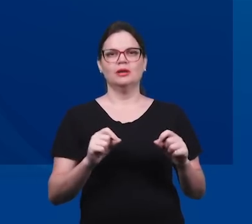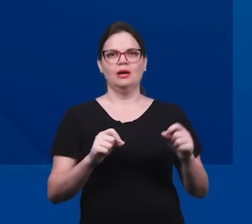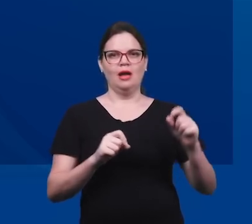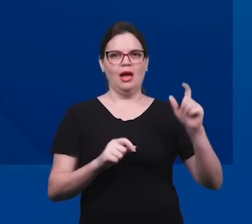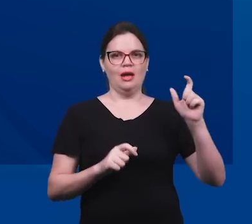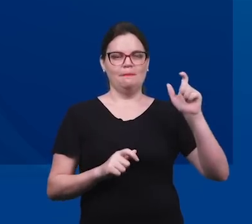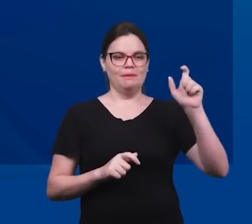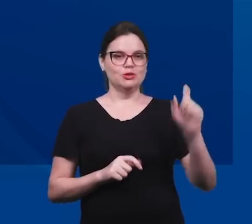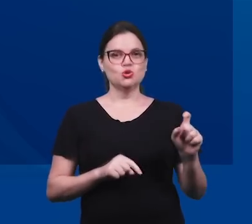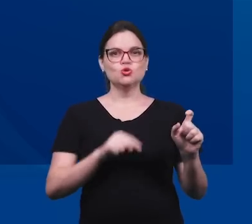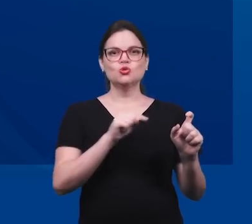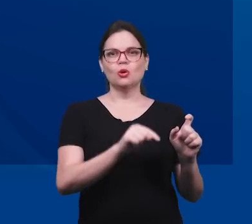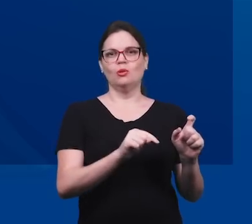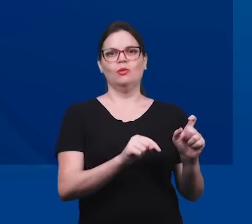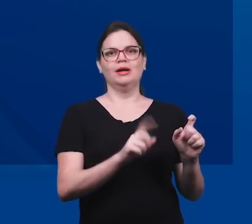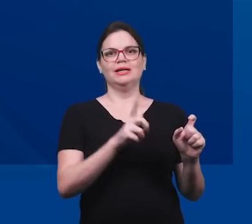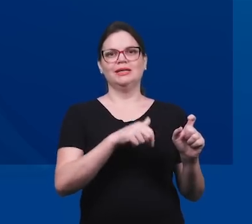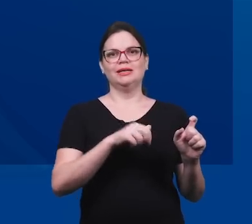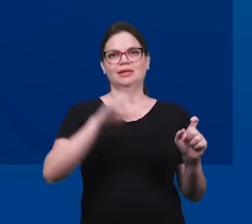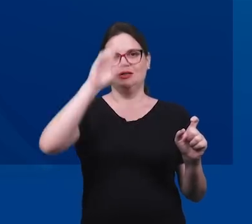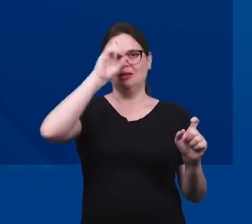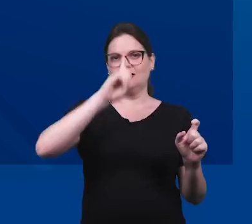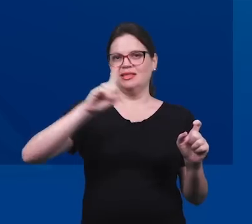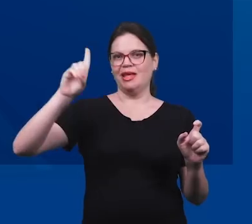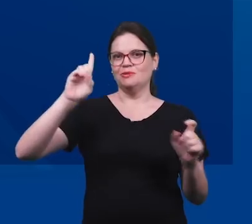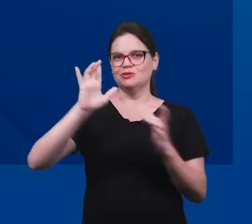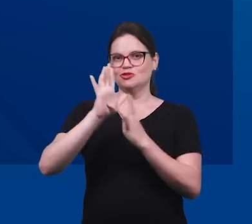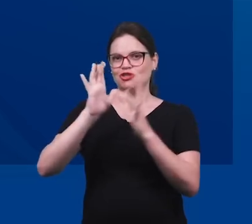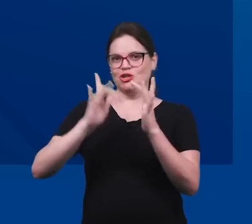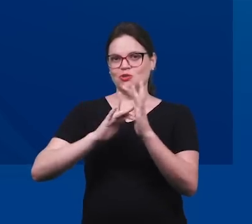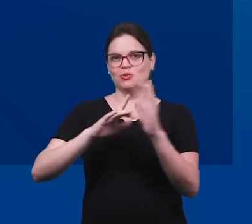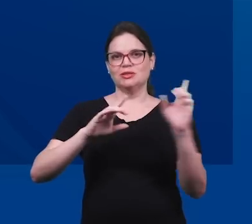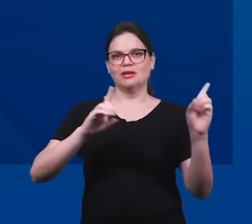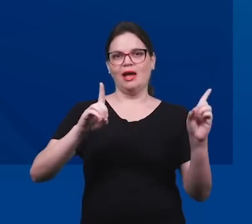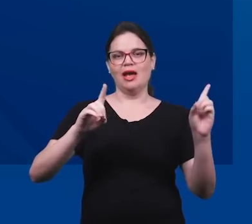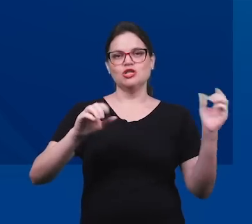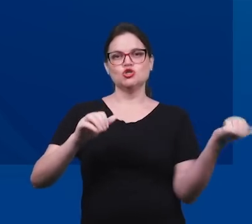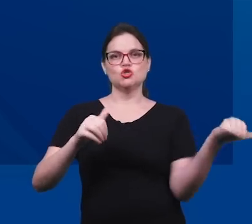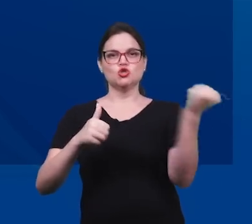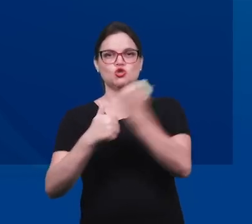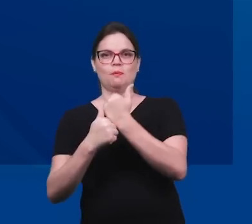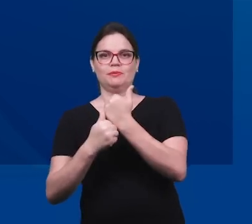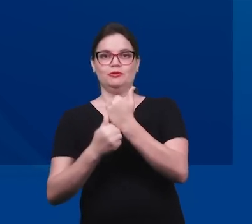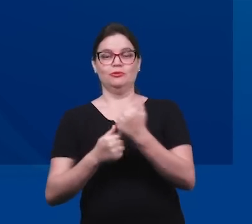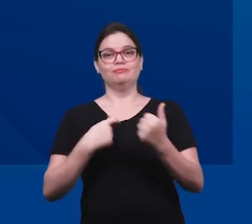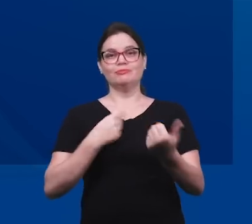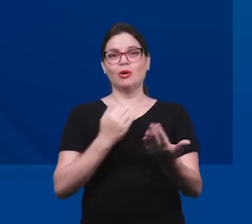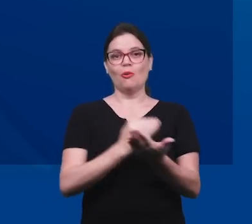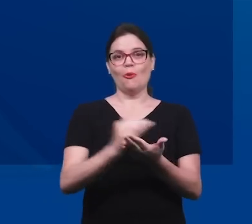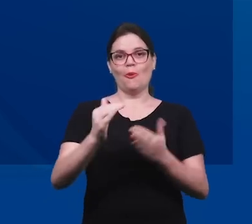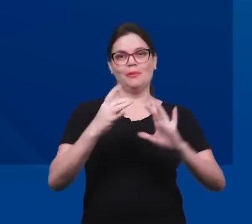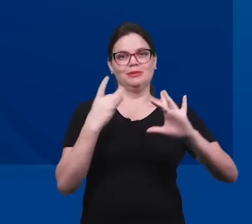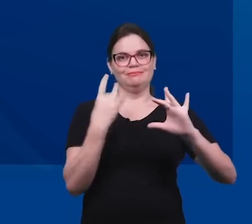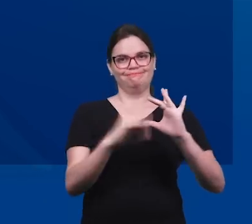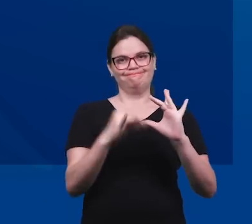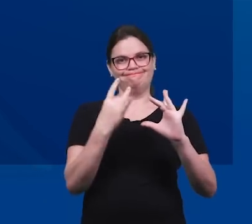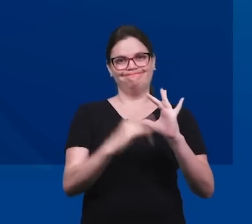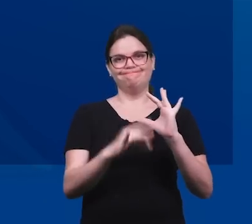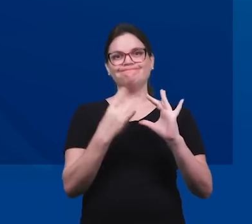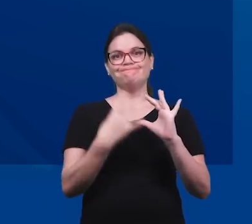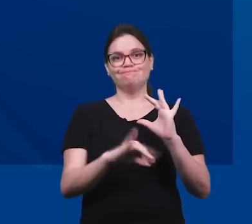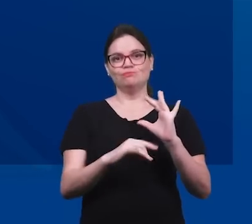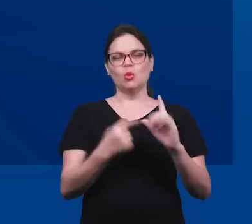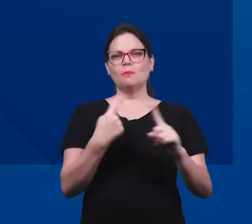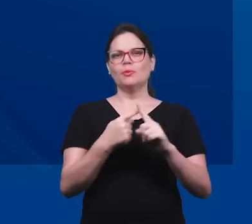de Cristo, ou seja, como anticristo. Eles pregaram uma